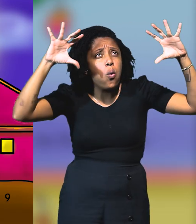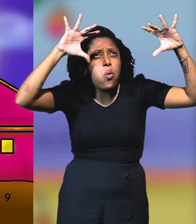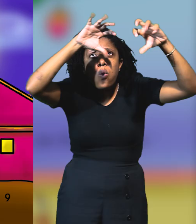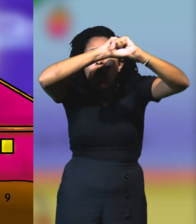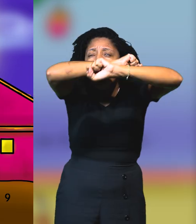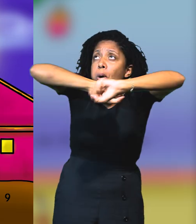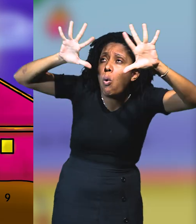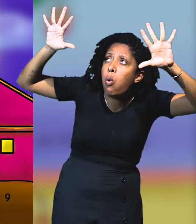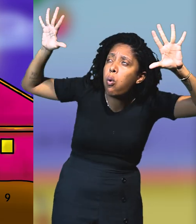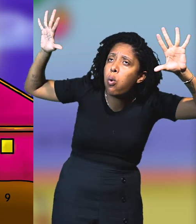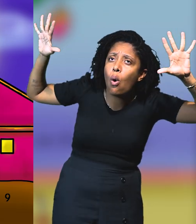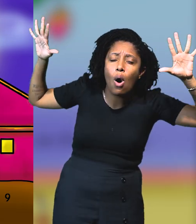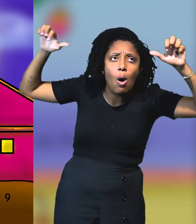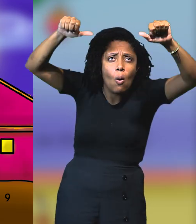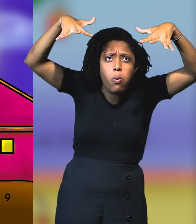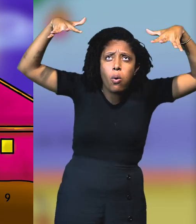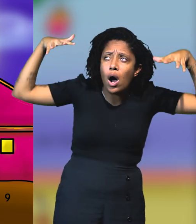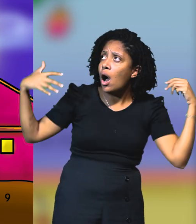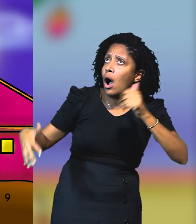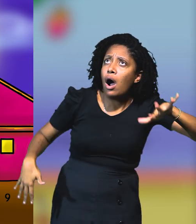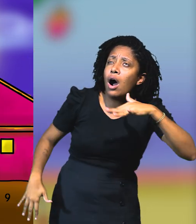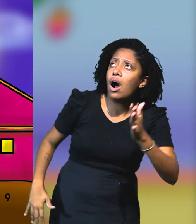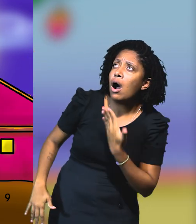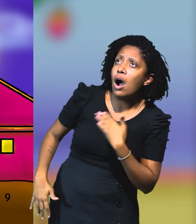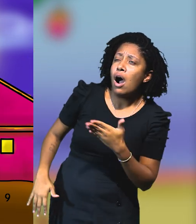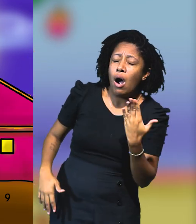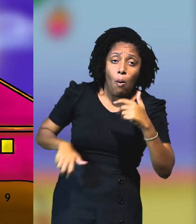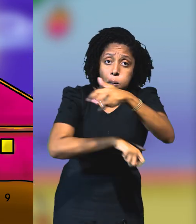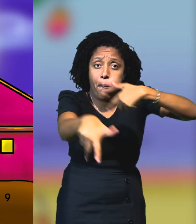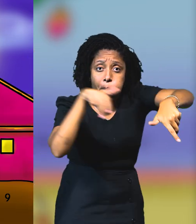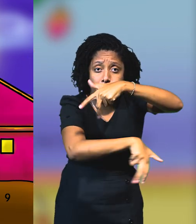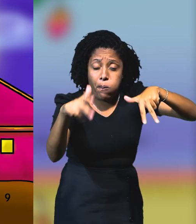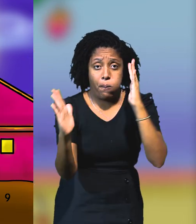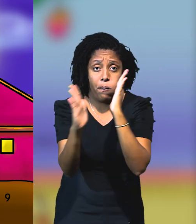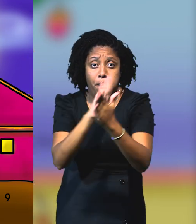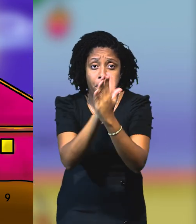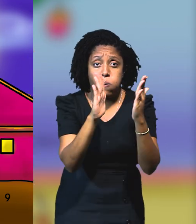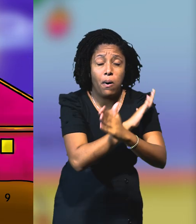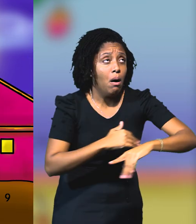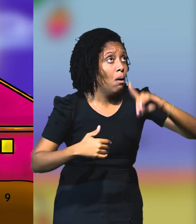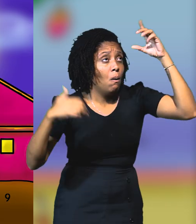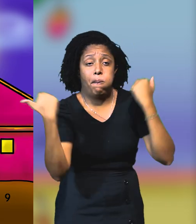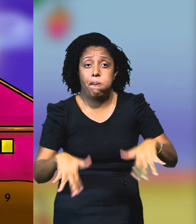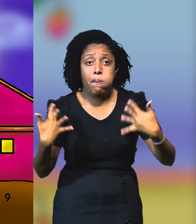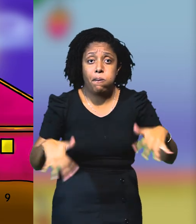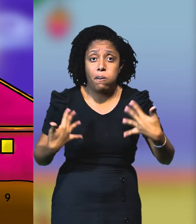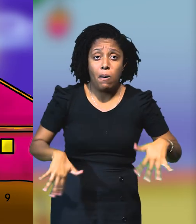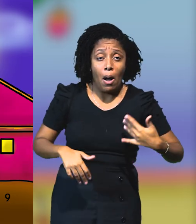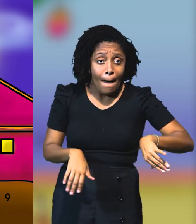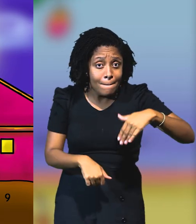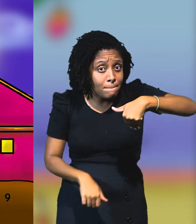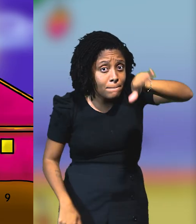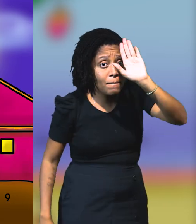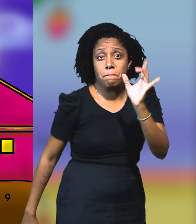tão claro que todos se assustaram e foi uma correria. Foi um Deus nos acuda, do maior